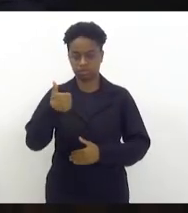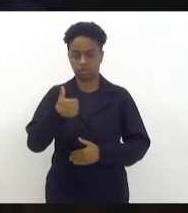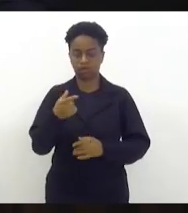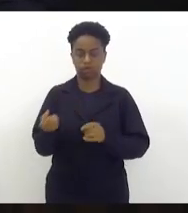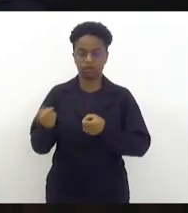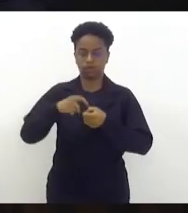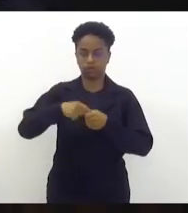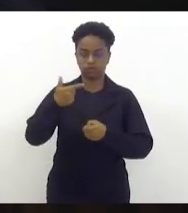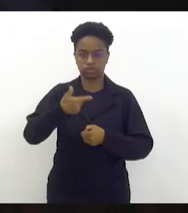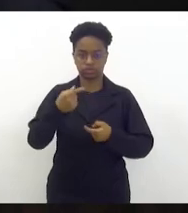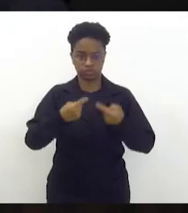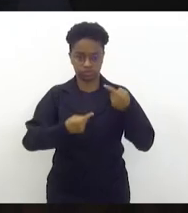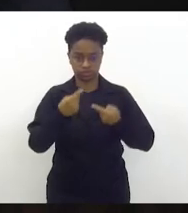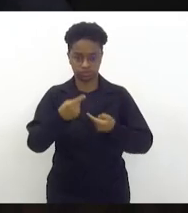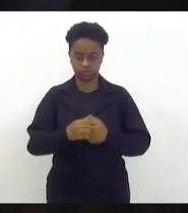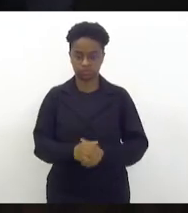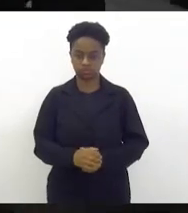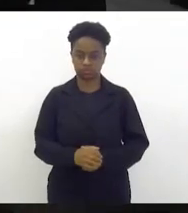retorna em segunda.